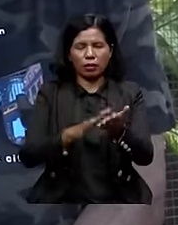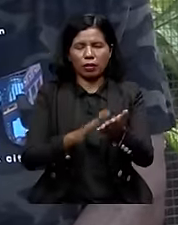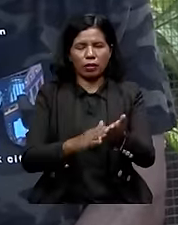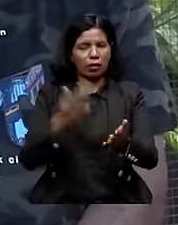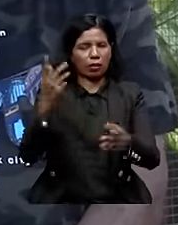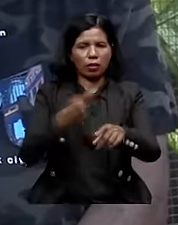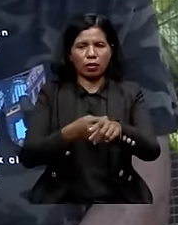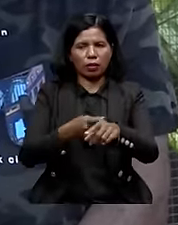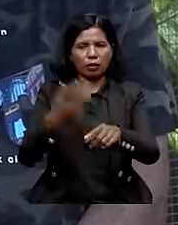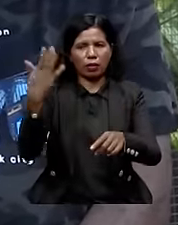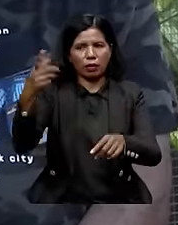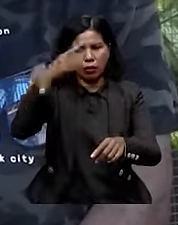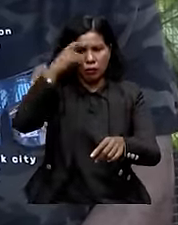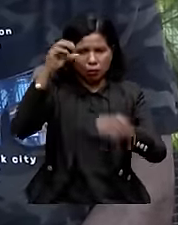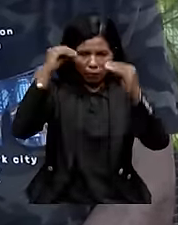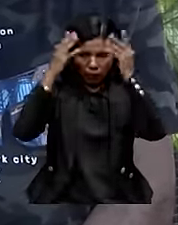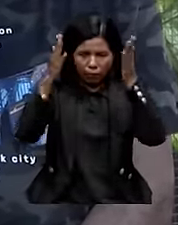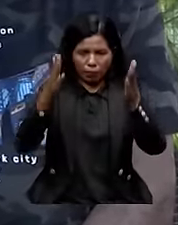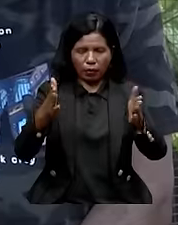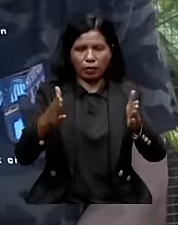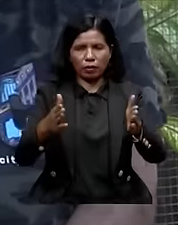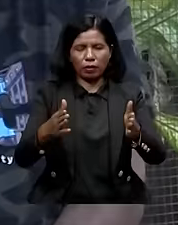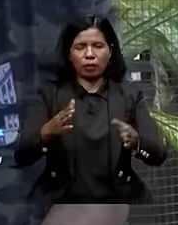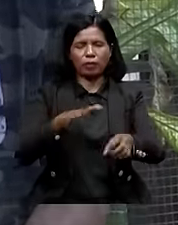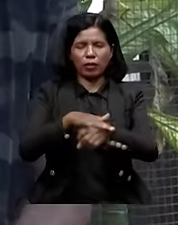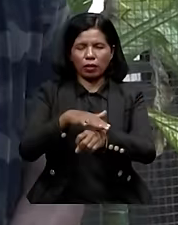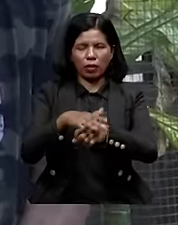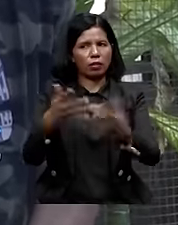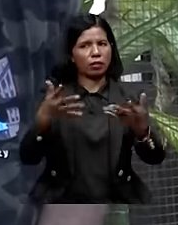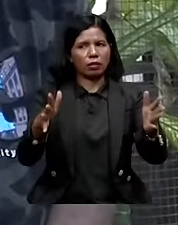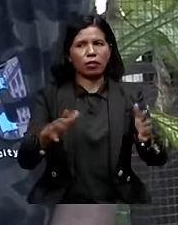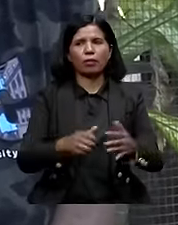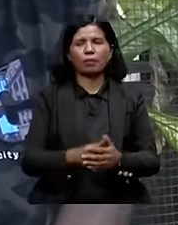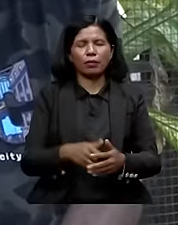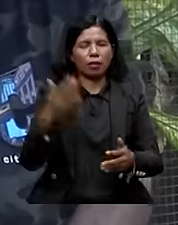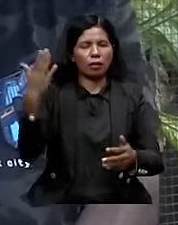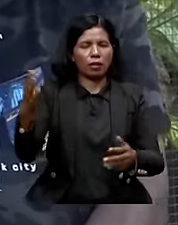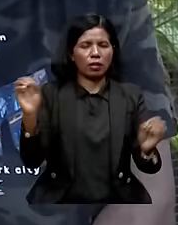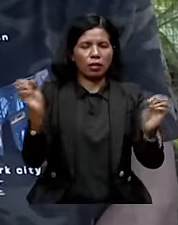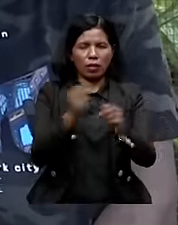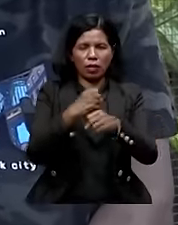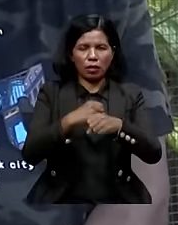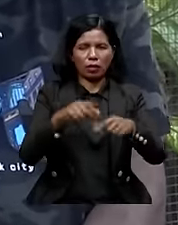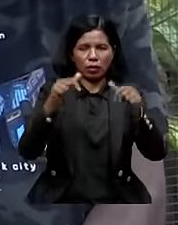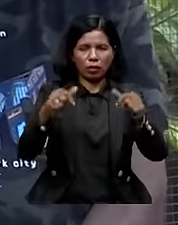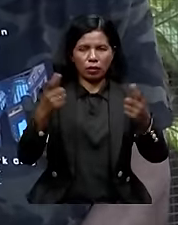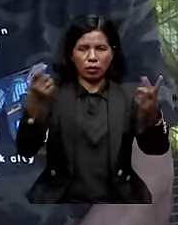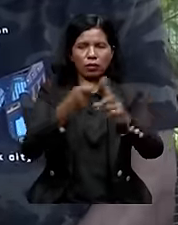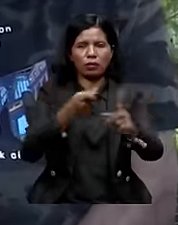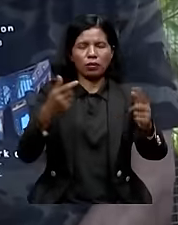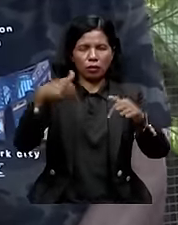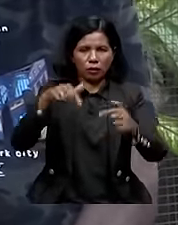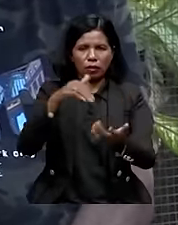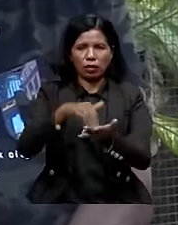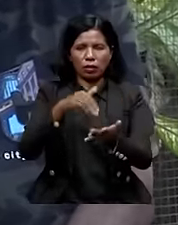neba tamba professor inglês laiha, então nia la halo batira. Depois de nia fila usi nia estudo